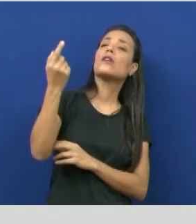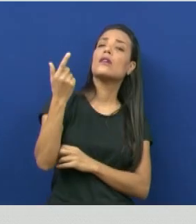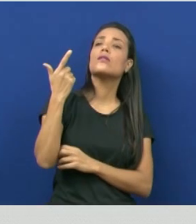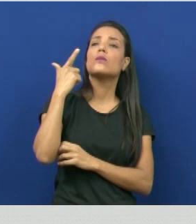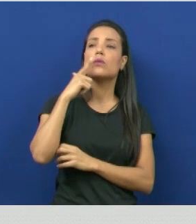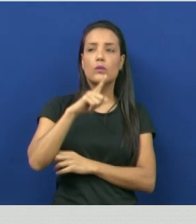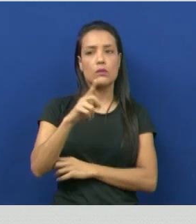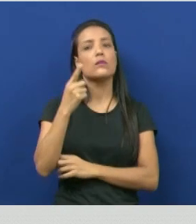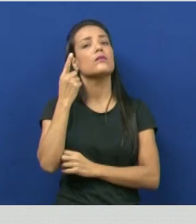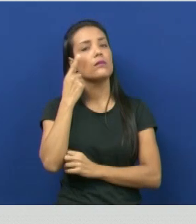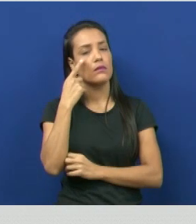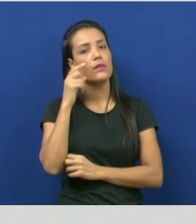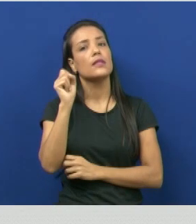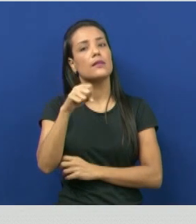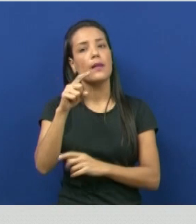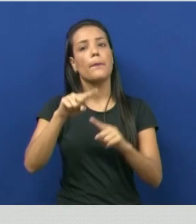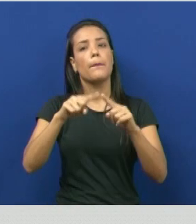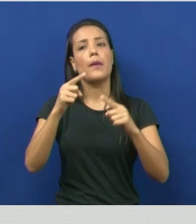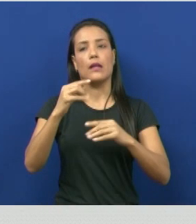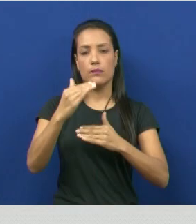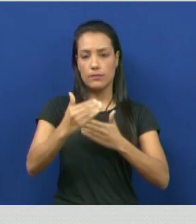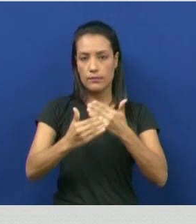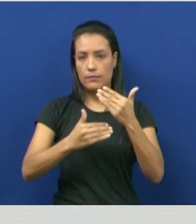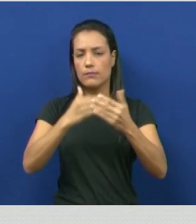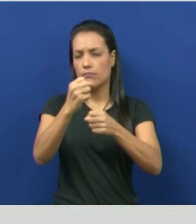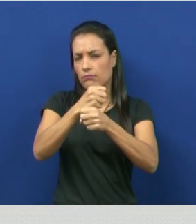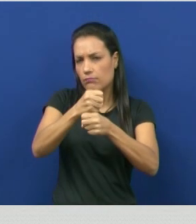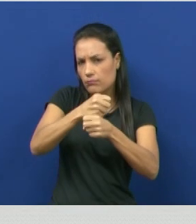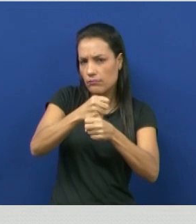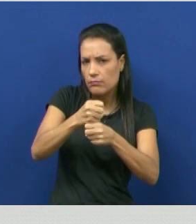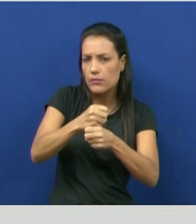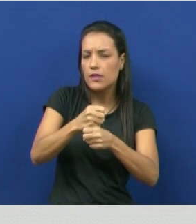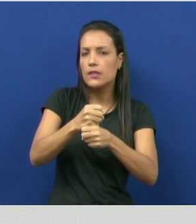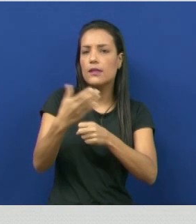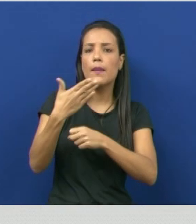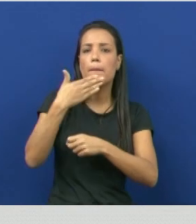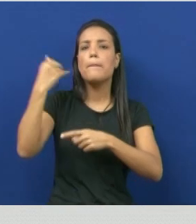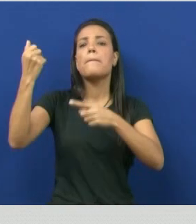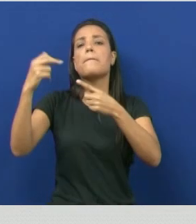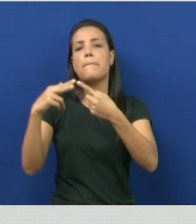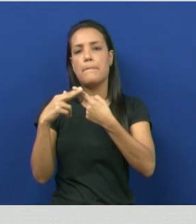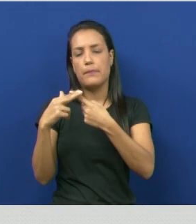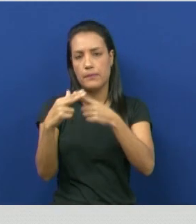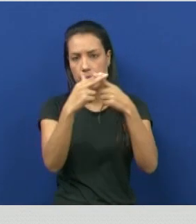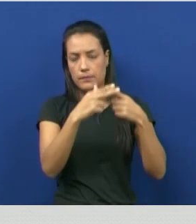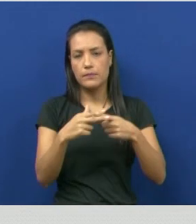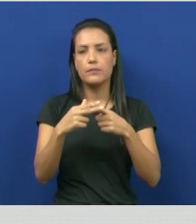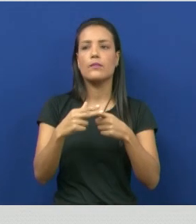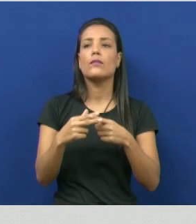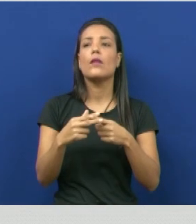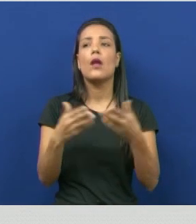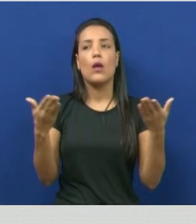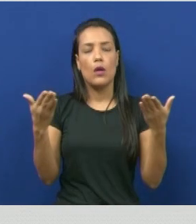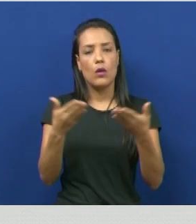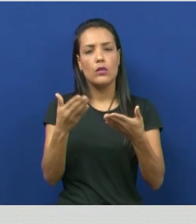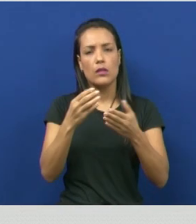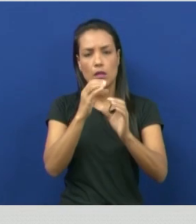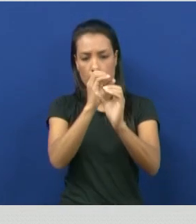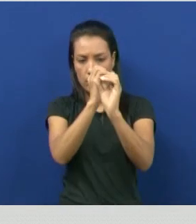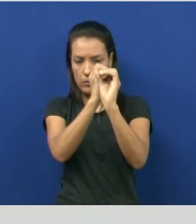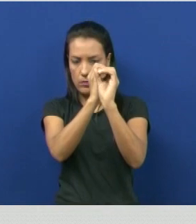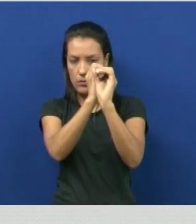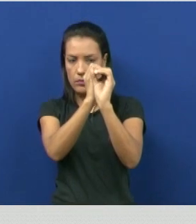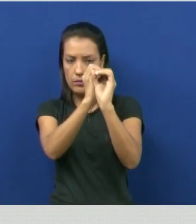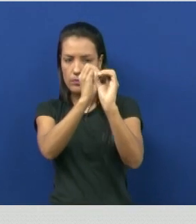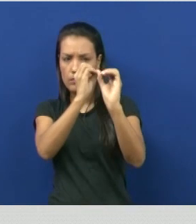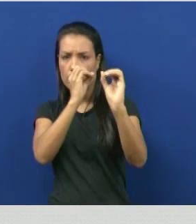com o passar do tempo, foram evoluindo. Hoje, por exemplo, a gente tem um telescópio espacial chamado de Hubble. Ele é